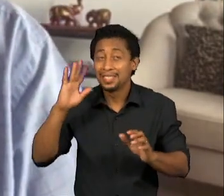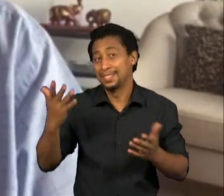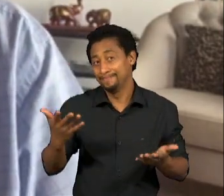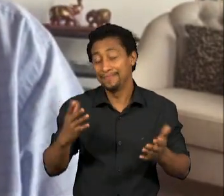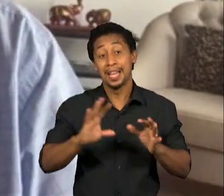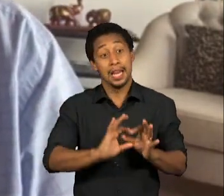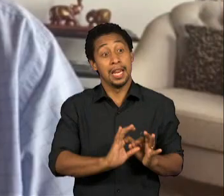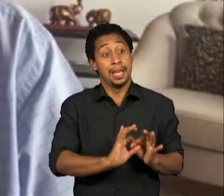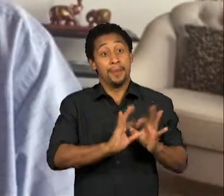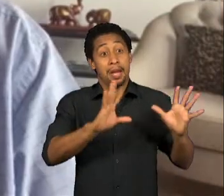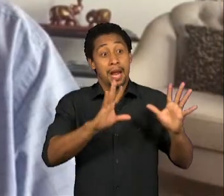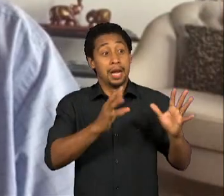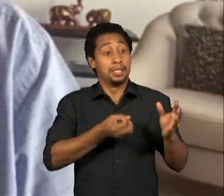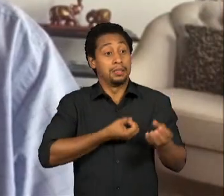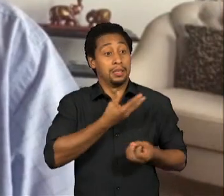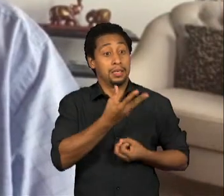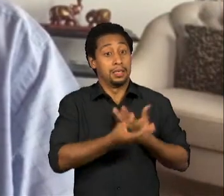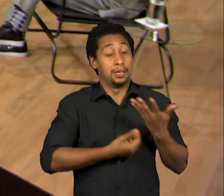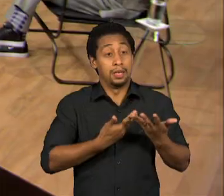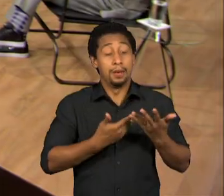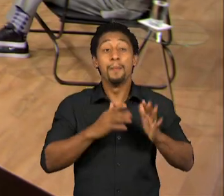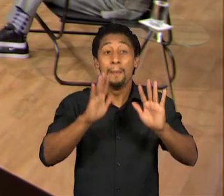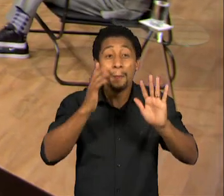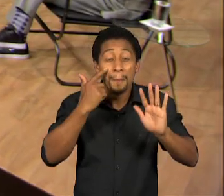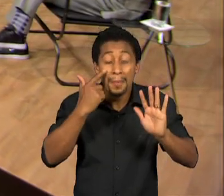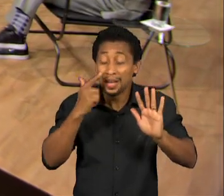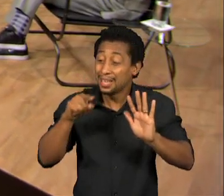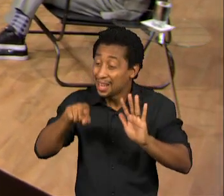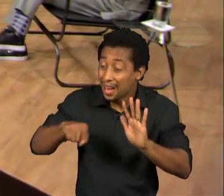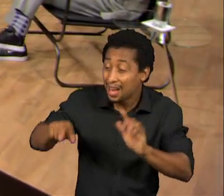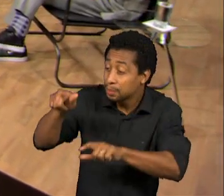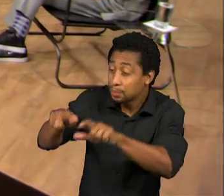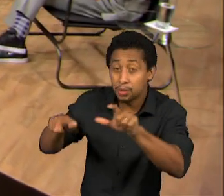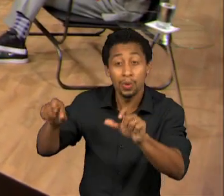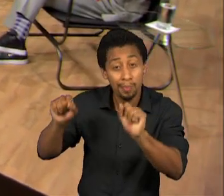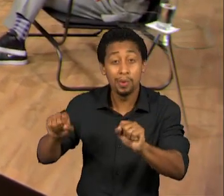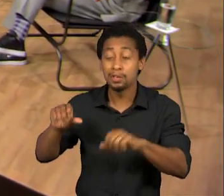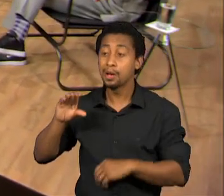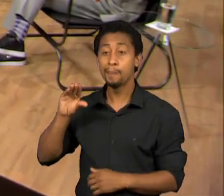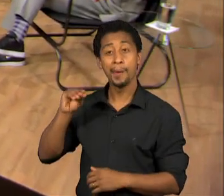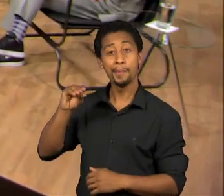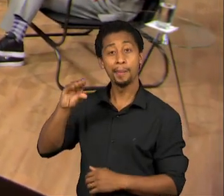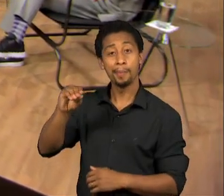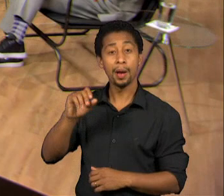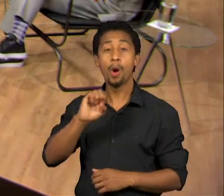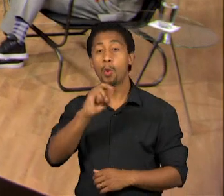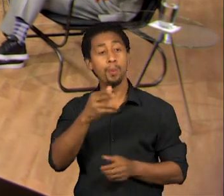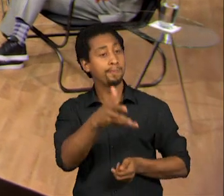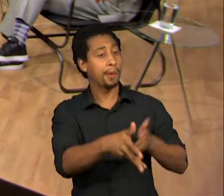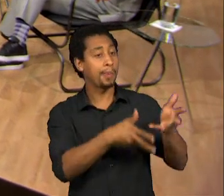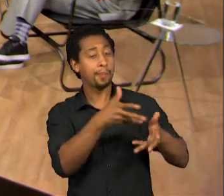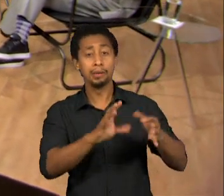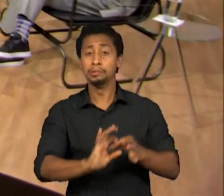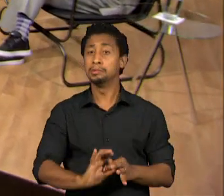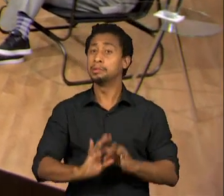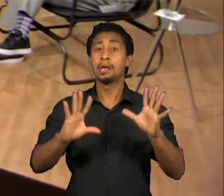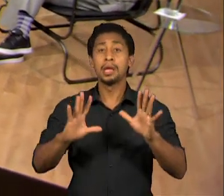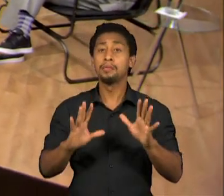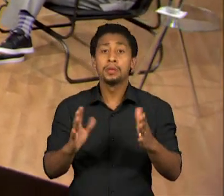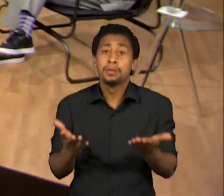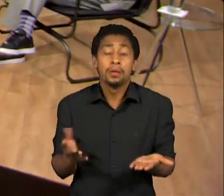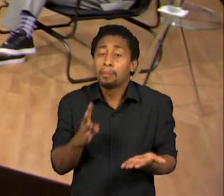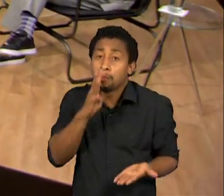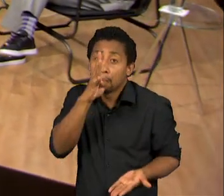liberdade total e cada um fala o que quer. E é bom a gente esclarecer o seguinte, existe o fato